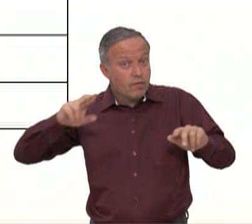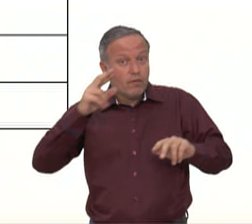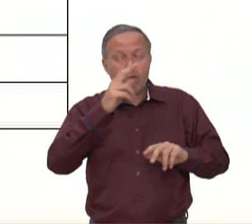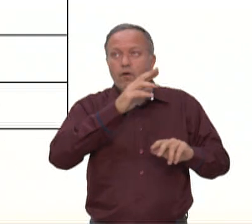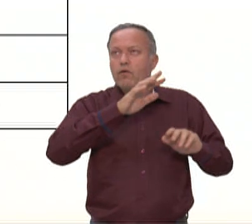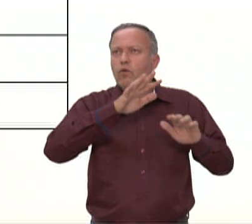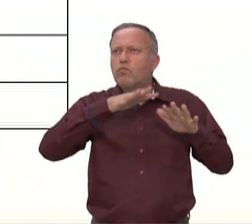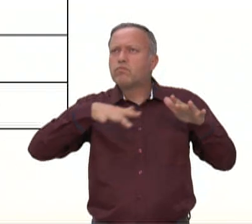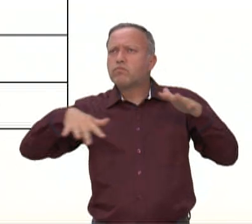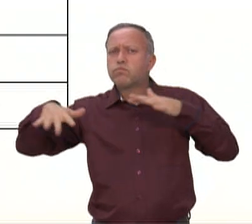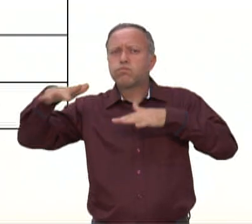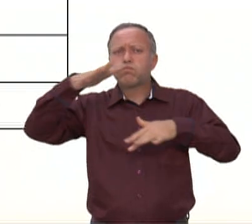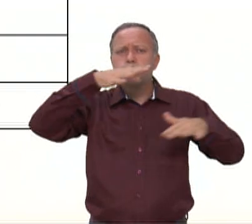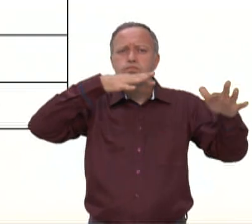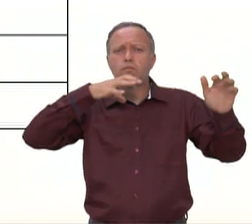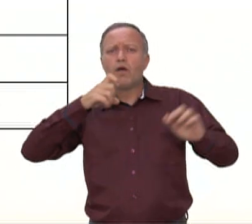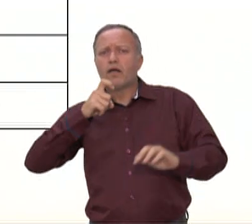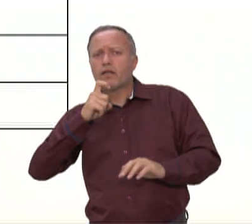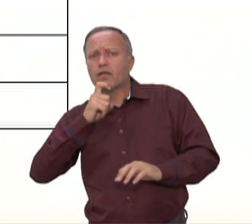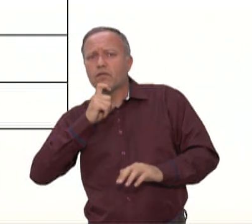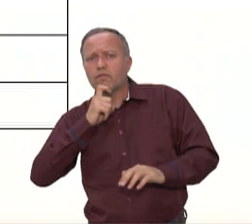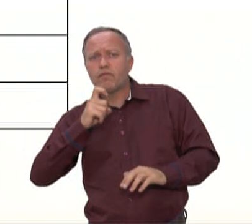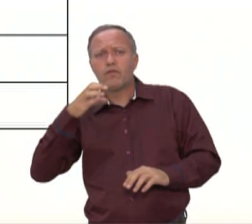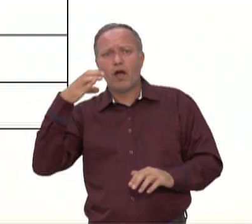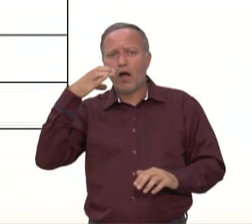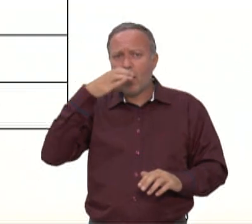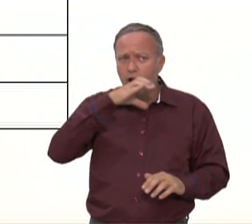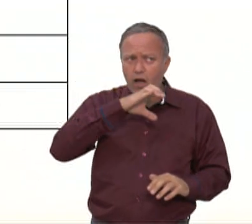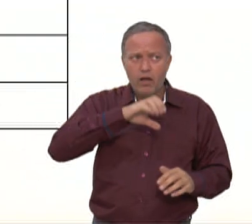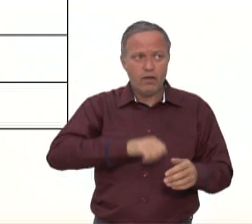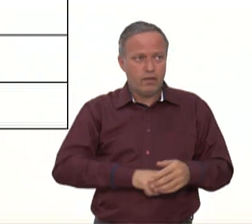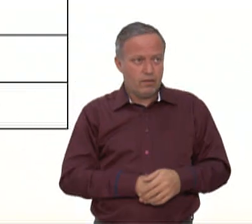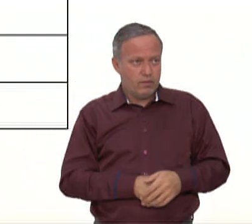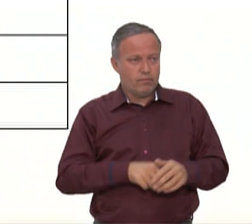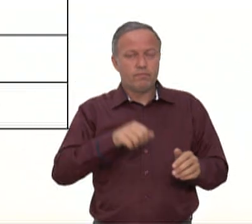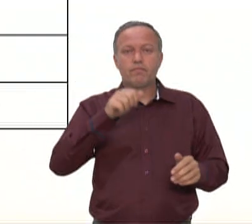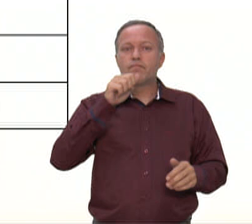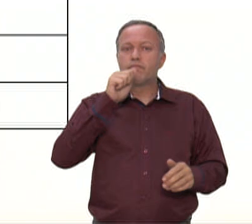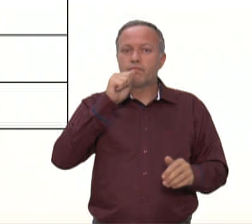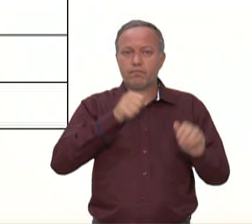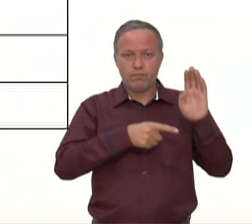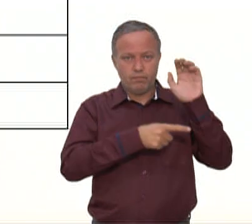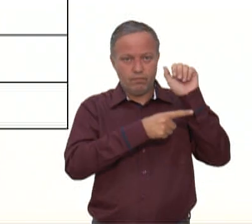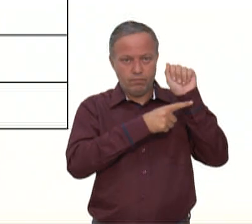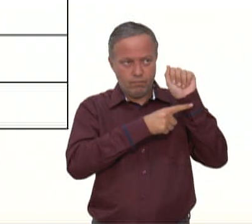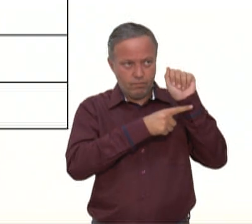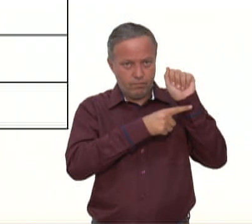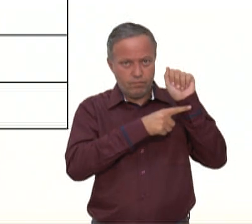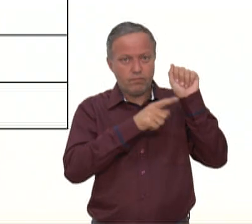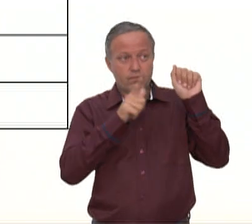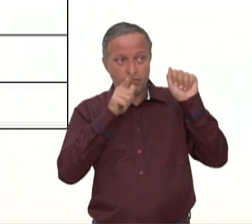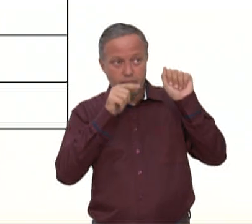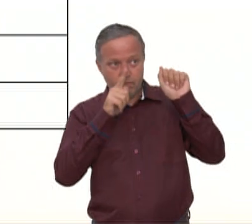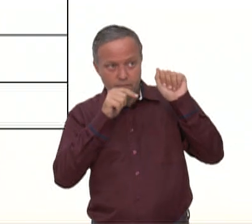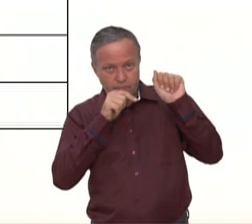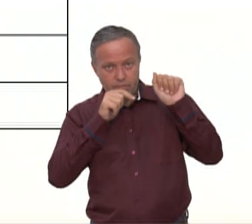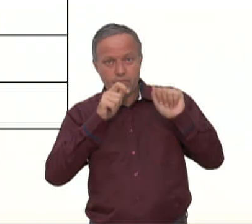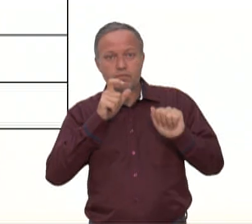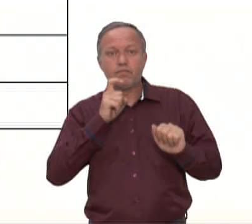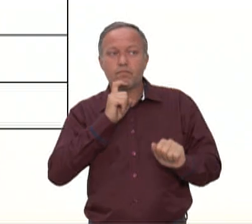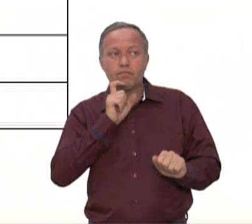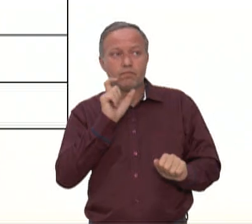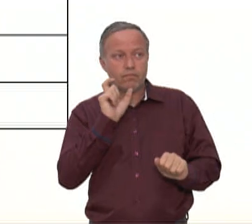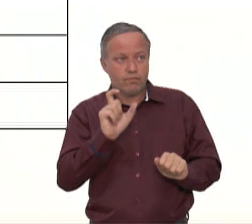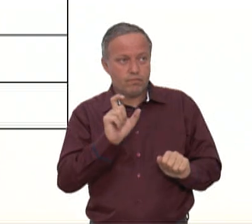mais vagarosamente? Vamos pegar os elementos: água, gelo, mercúrio,